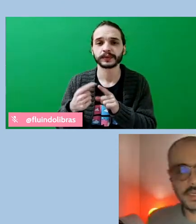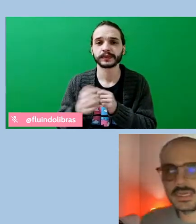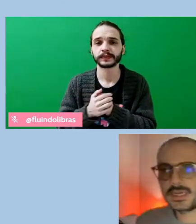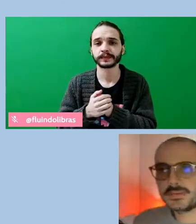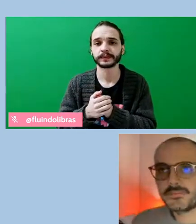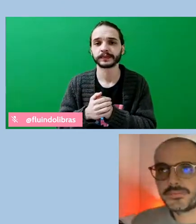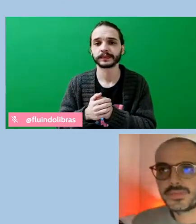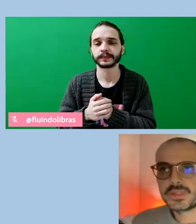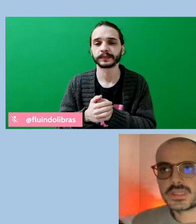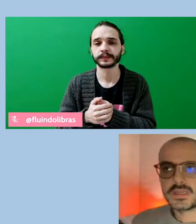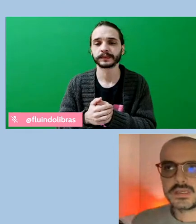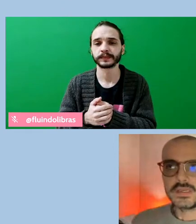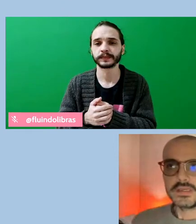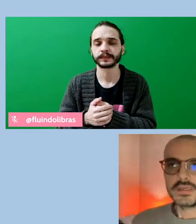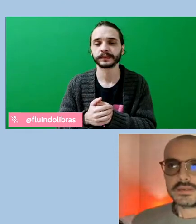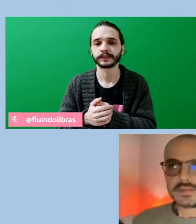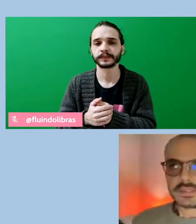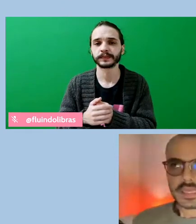dessa.